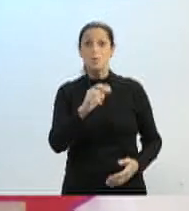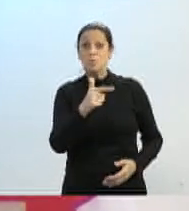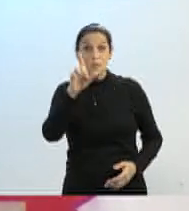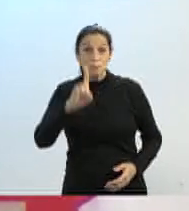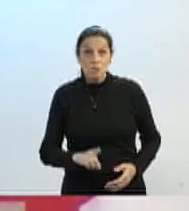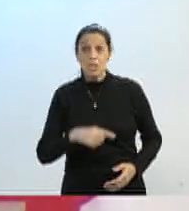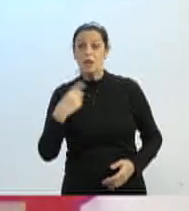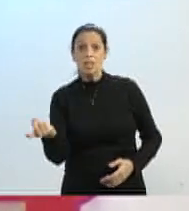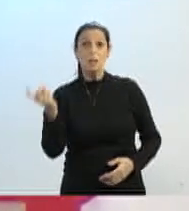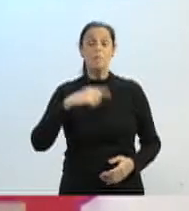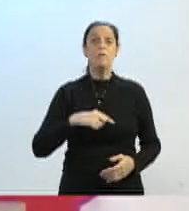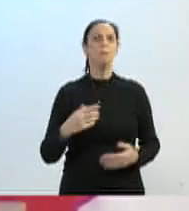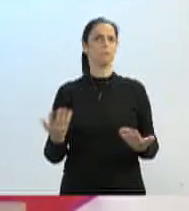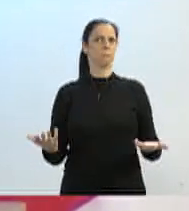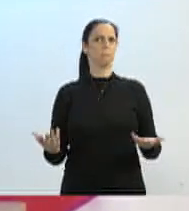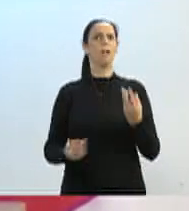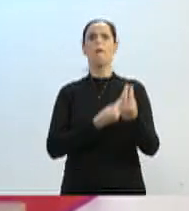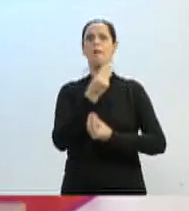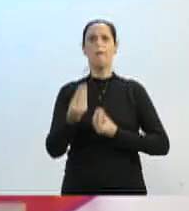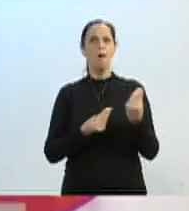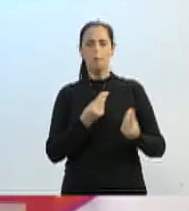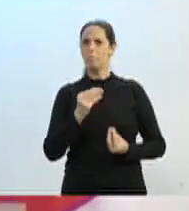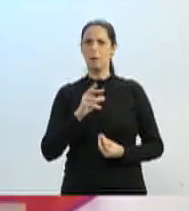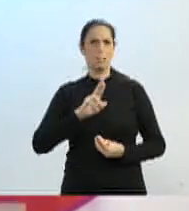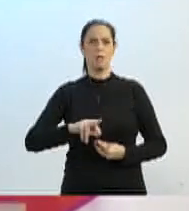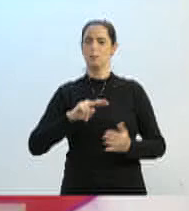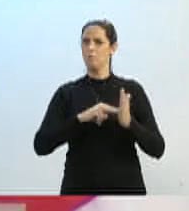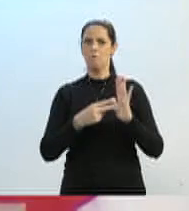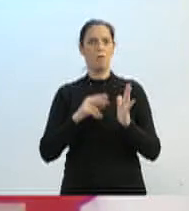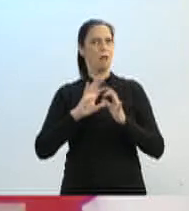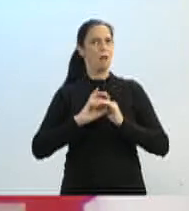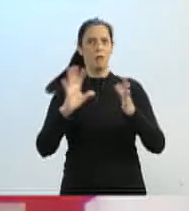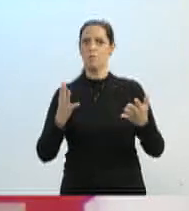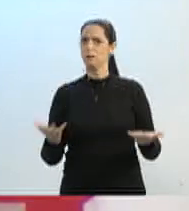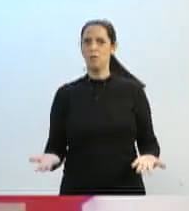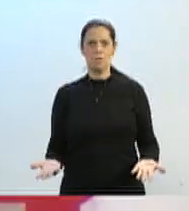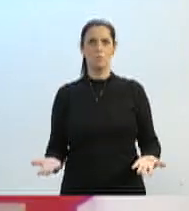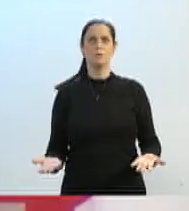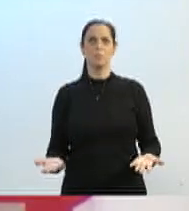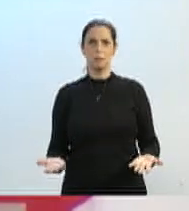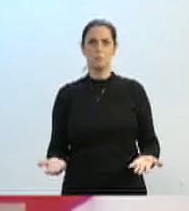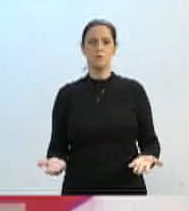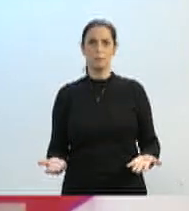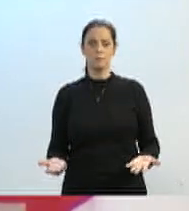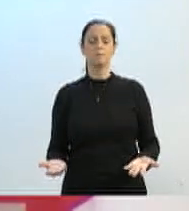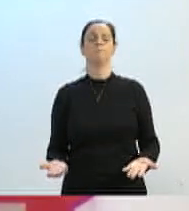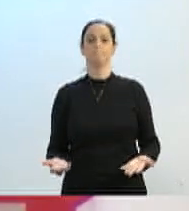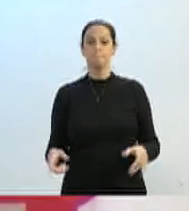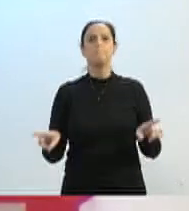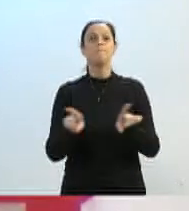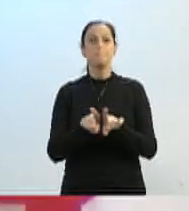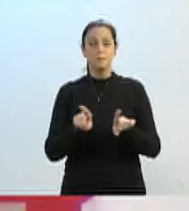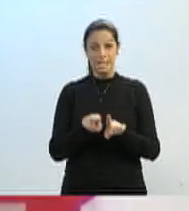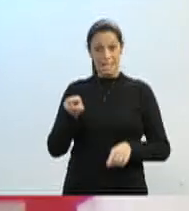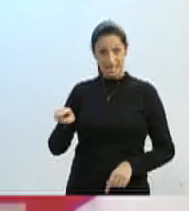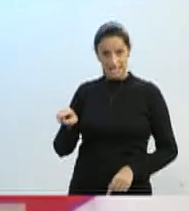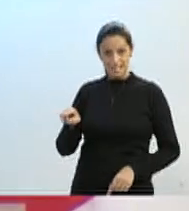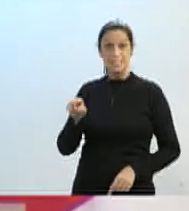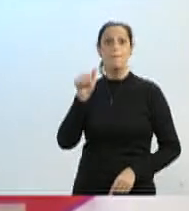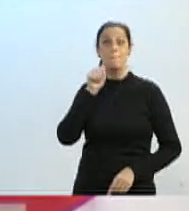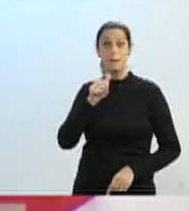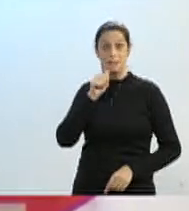não podemos chamar isso de liberdade. Até eu faço questão de dizer que, inclusive, a solicitante,